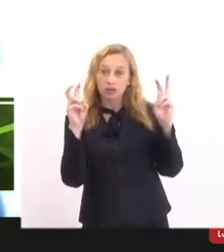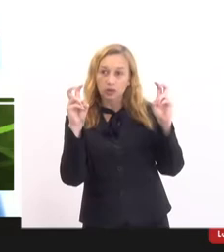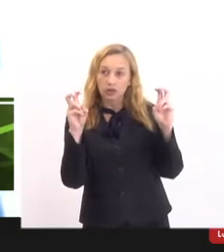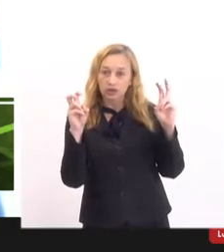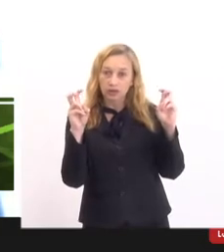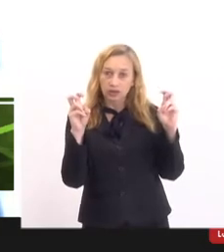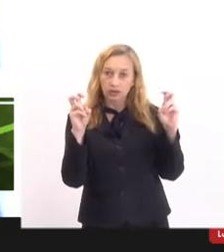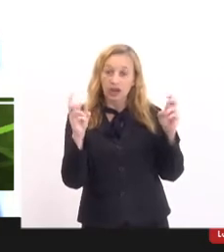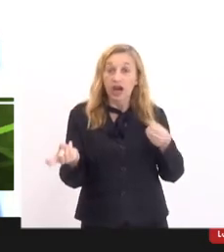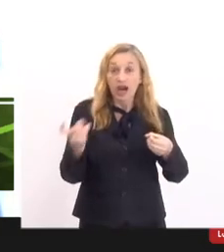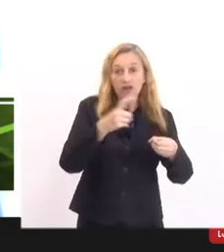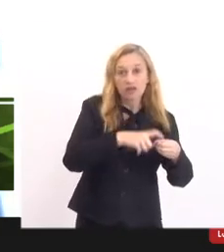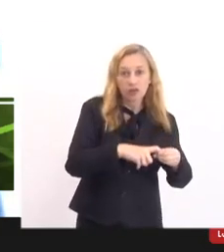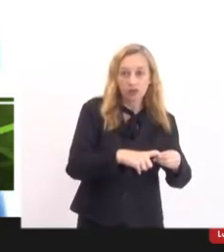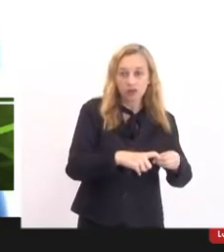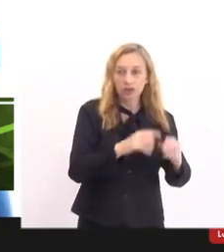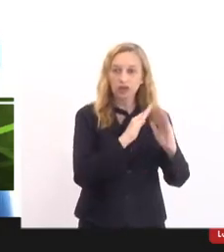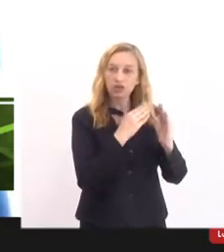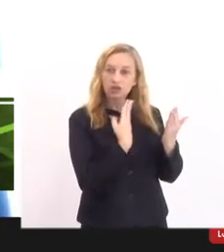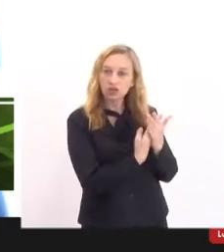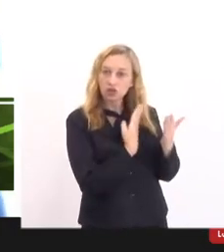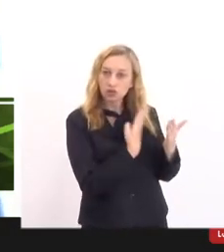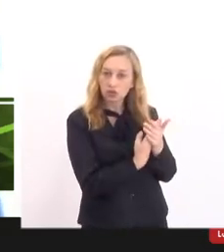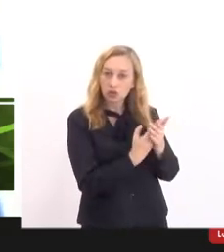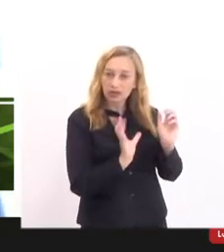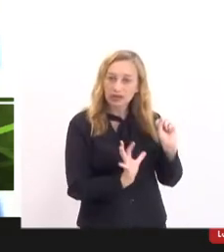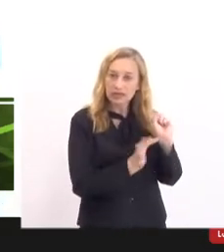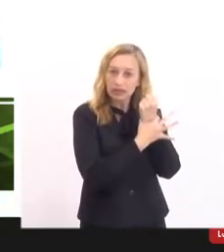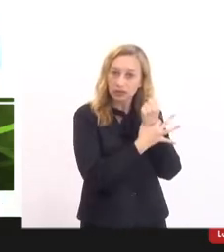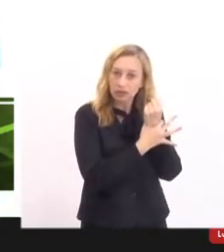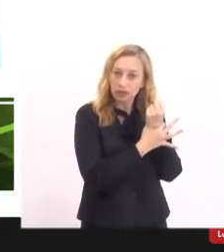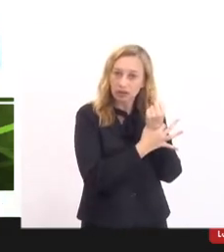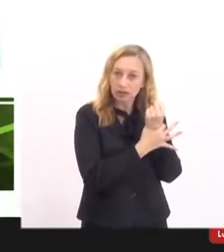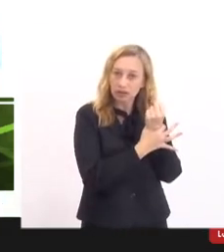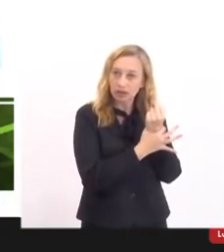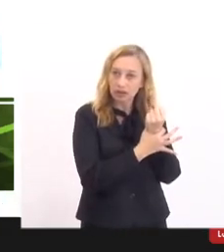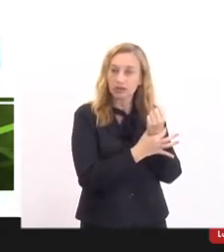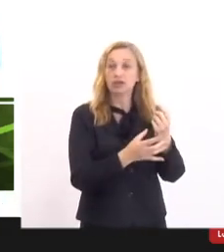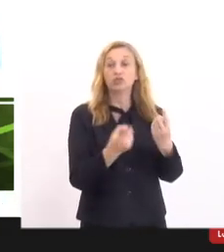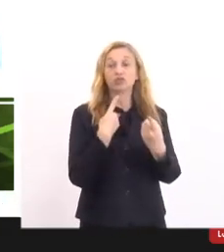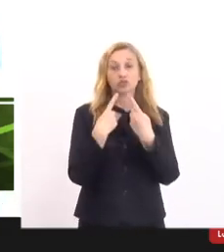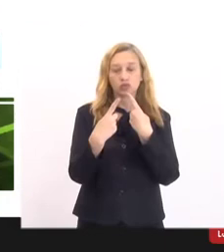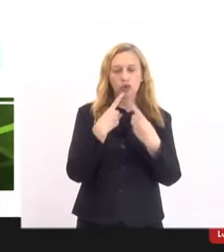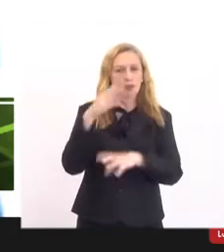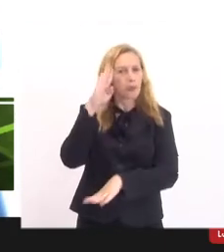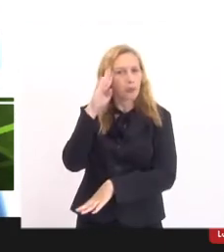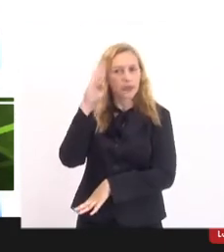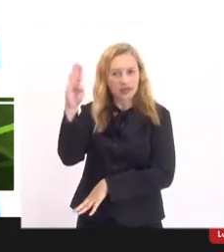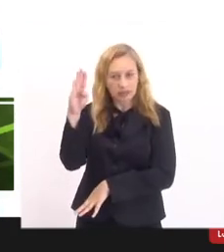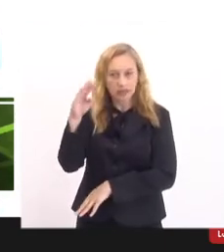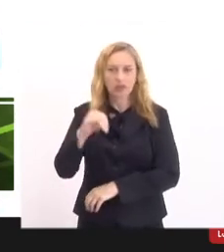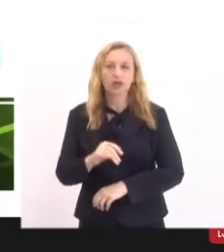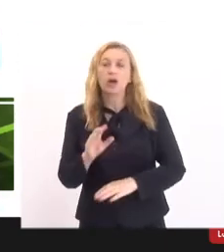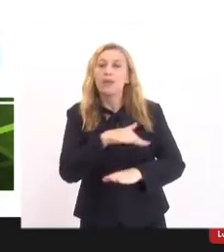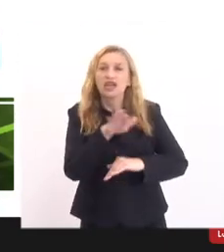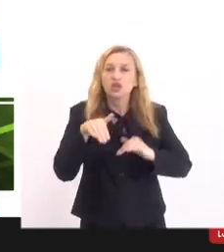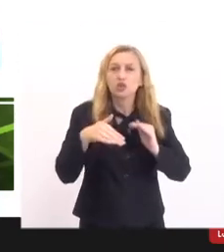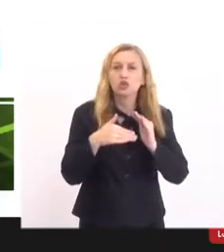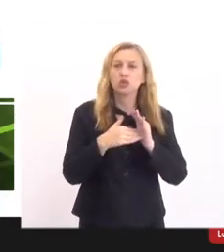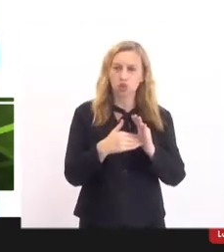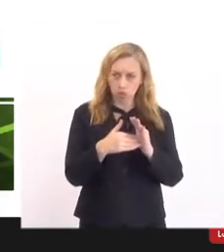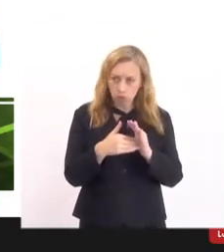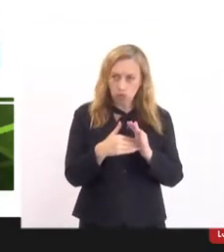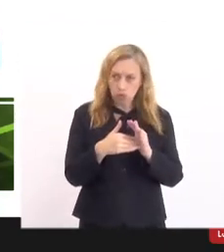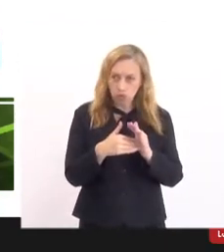da volta às aulas em condições de segurança. Esse é um debate fundamental para todos e todas